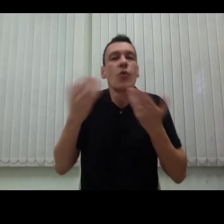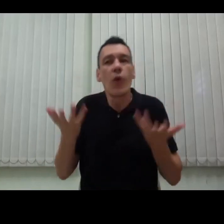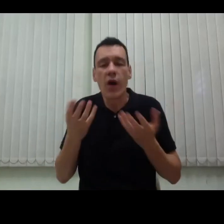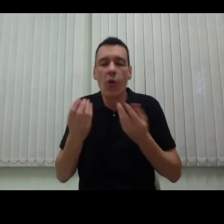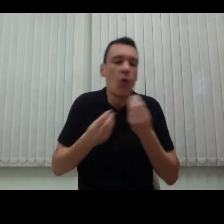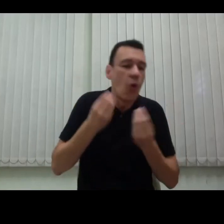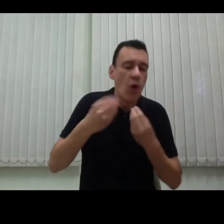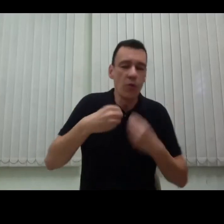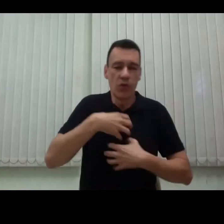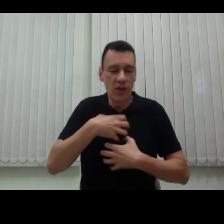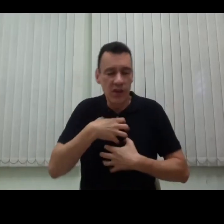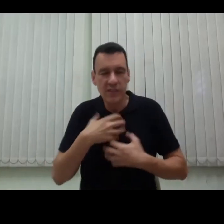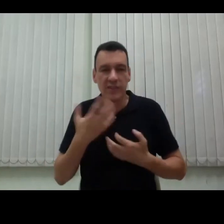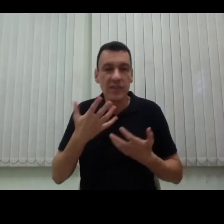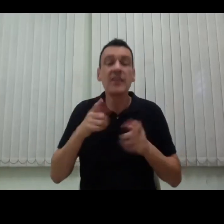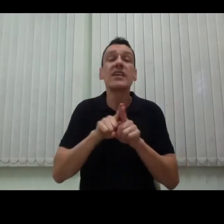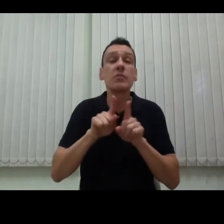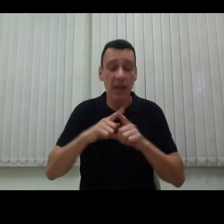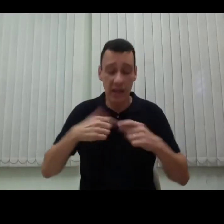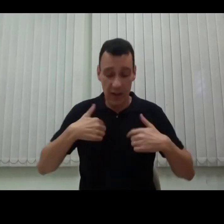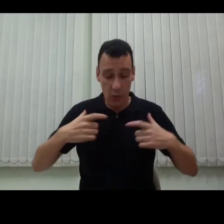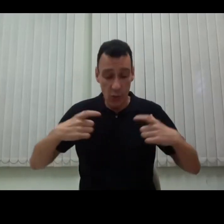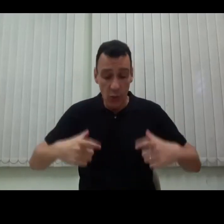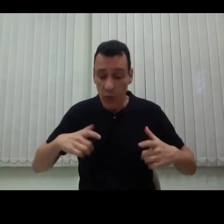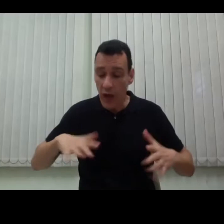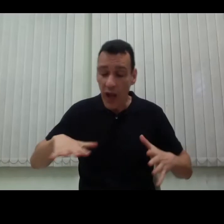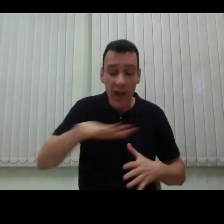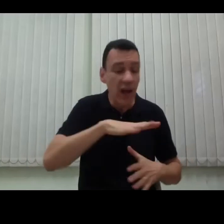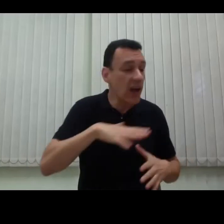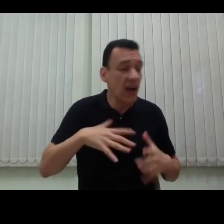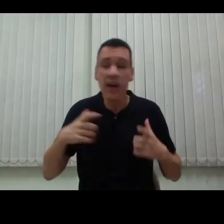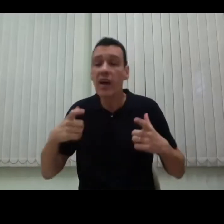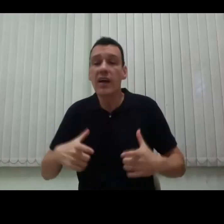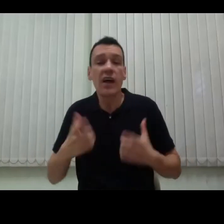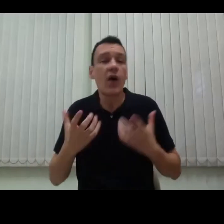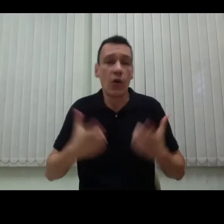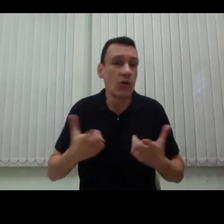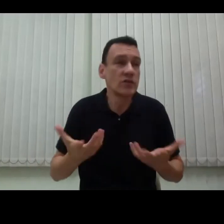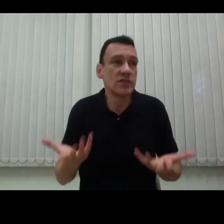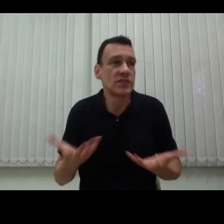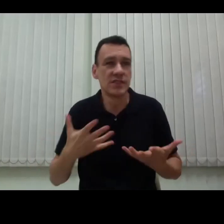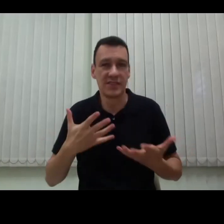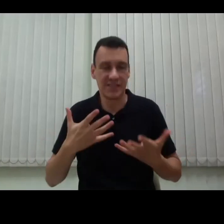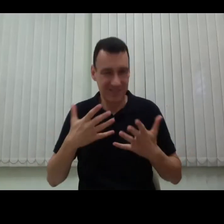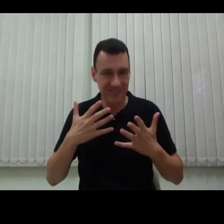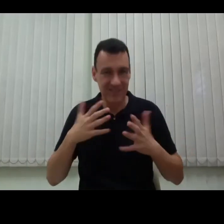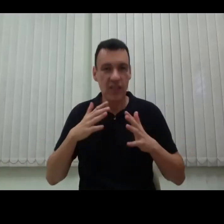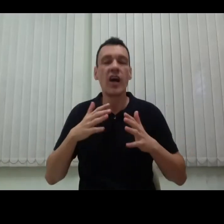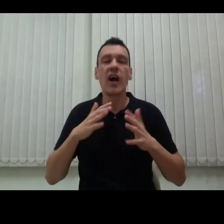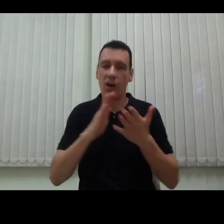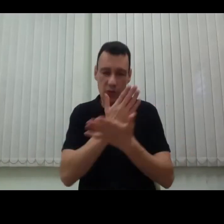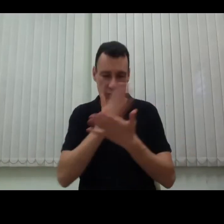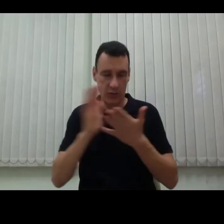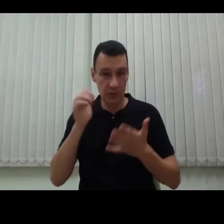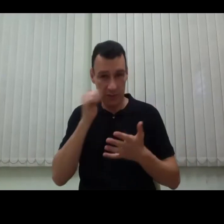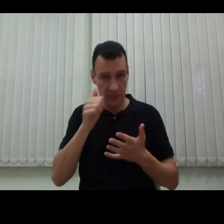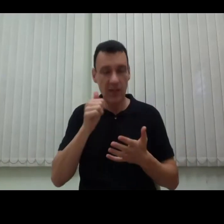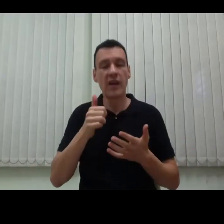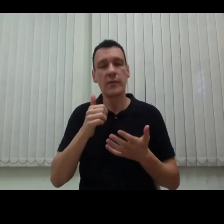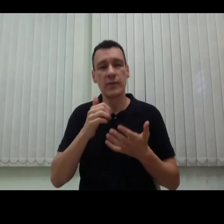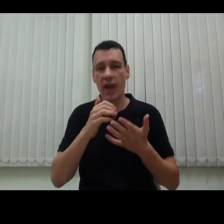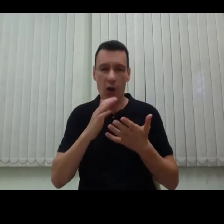nossa sociedade, né? Felizmente, a gente tem uma geração de escritoras hoje que chegam muito cedo, de forma